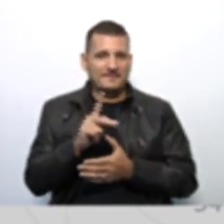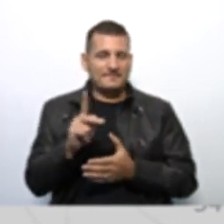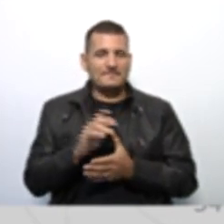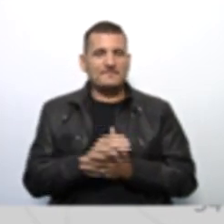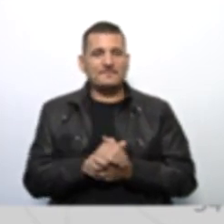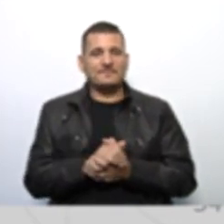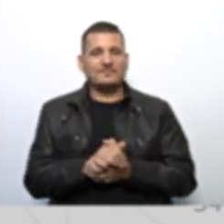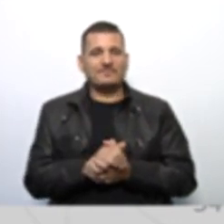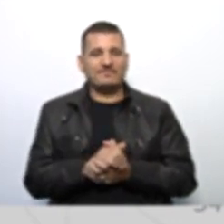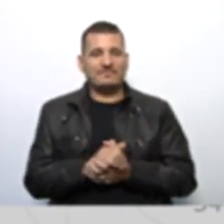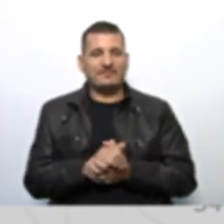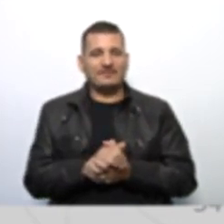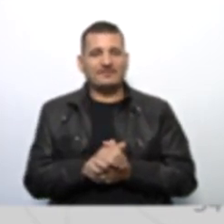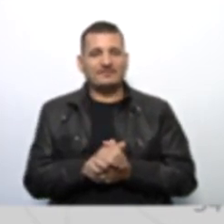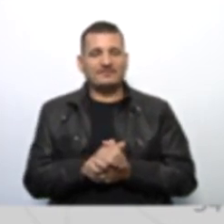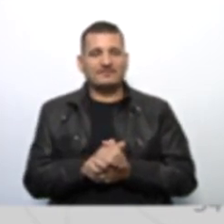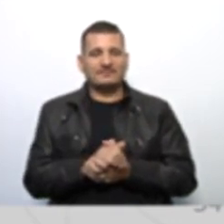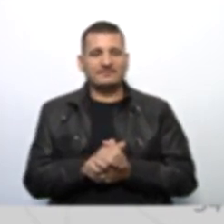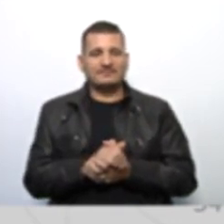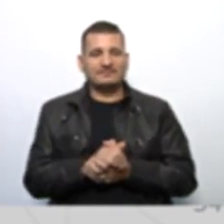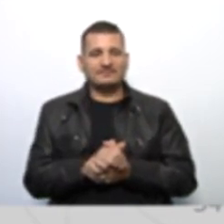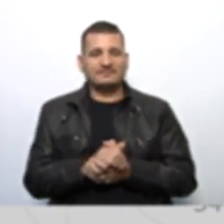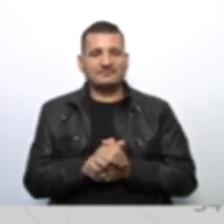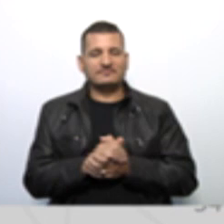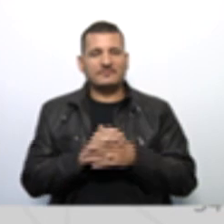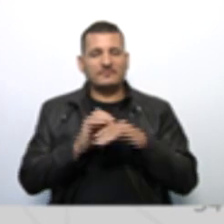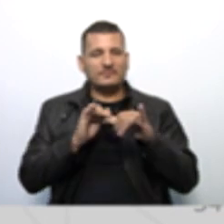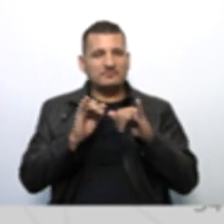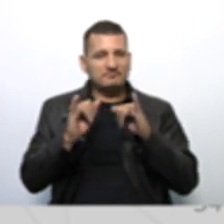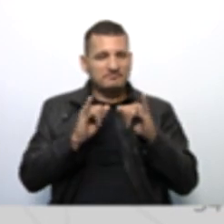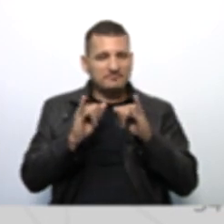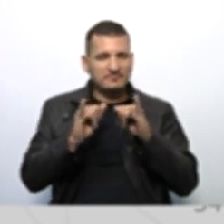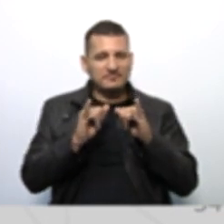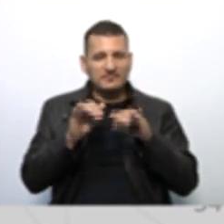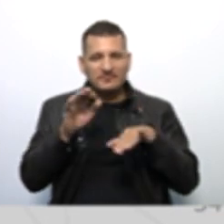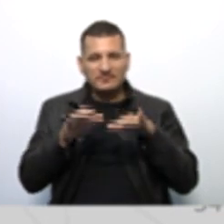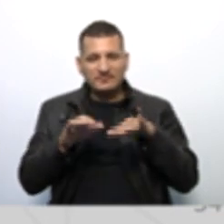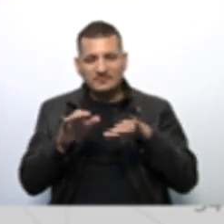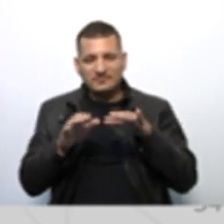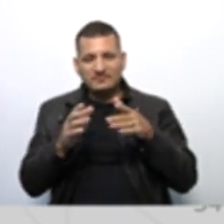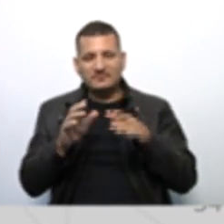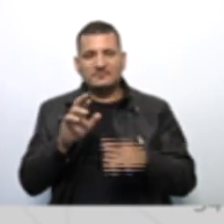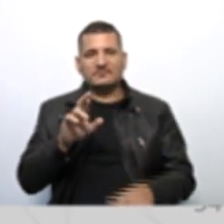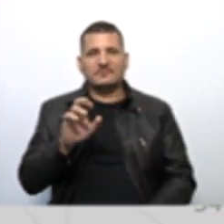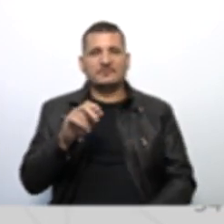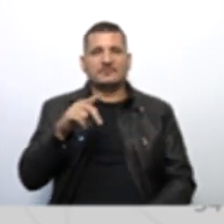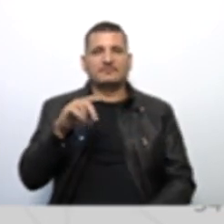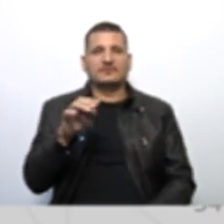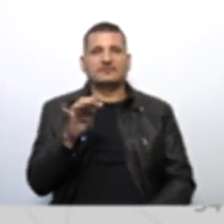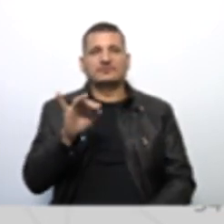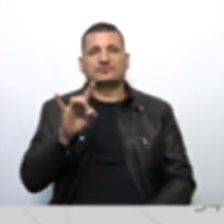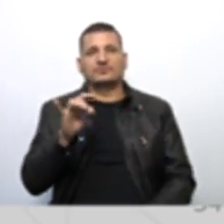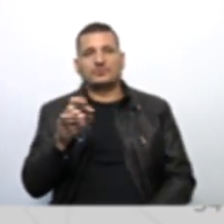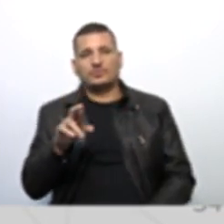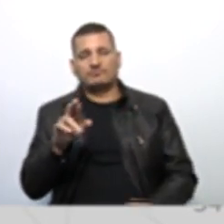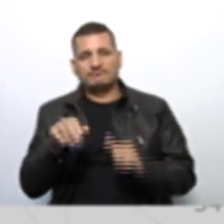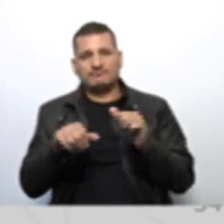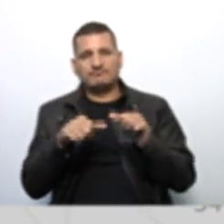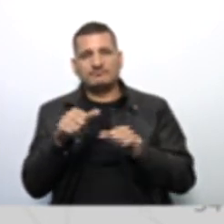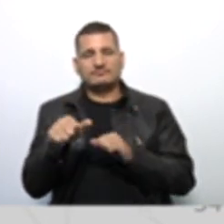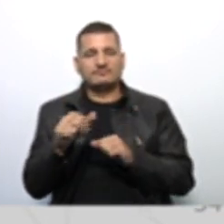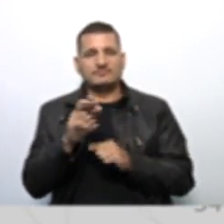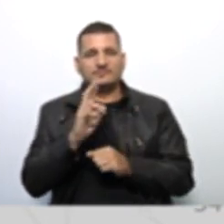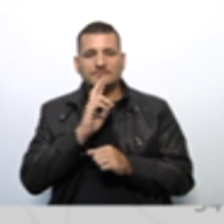ver que ali entre as linhas, né, uma informação suprimida, que é a questão do repetidor, né, mudou completamente a alternativa